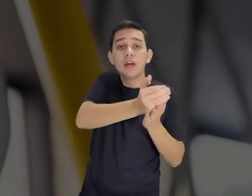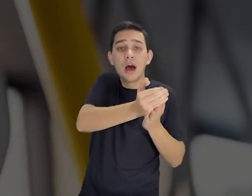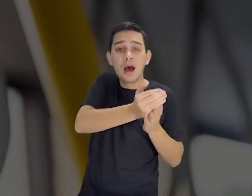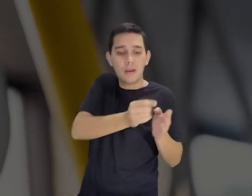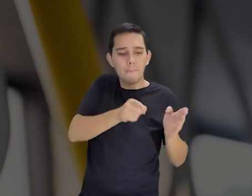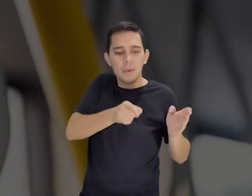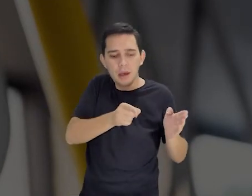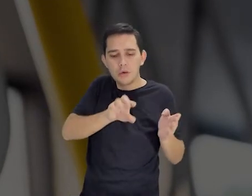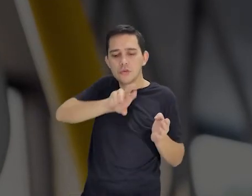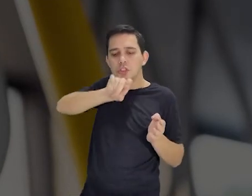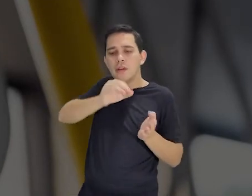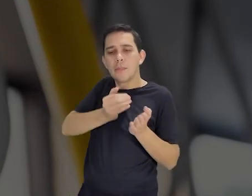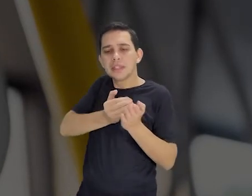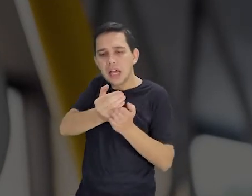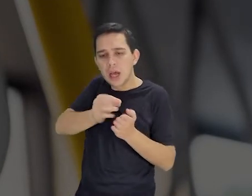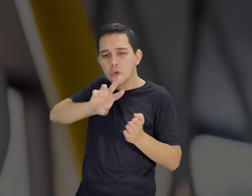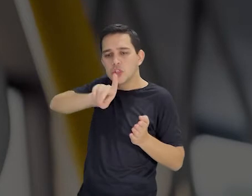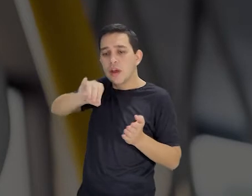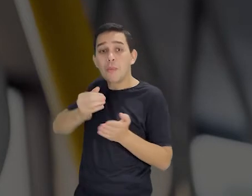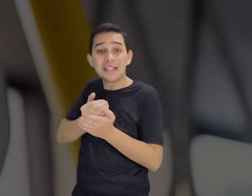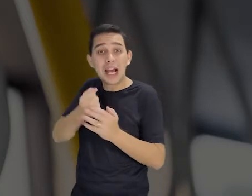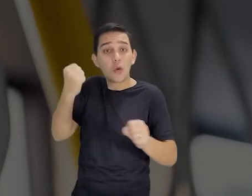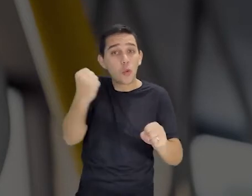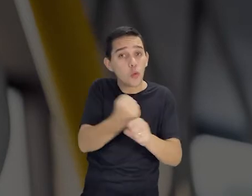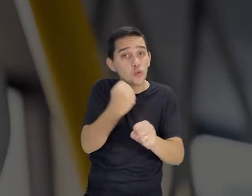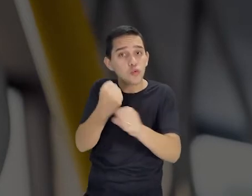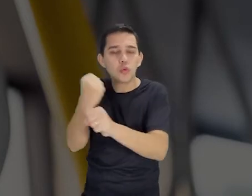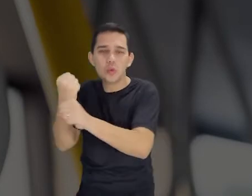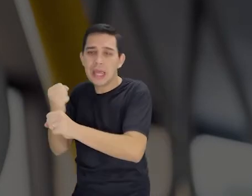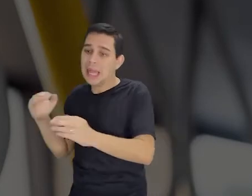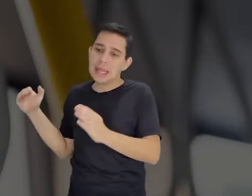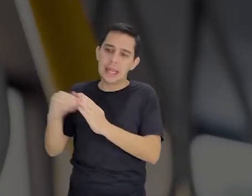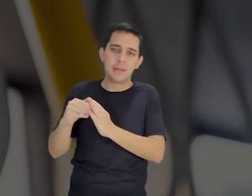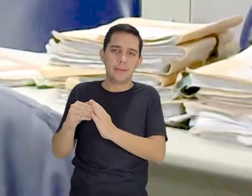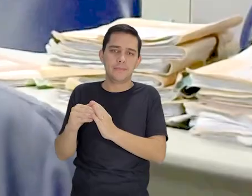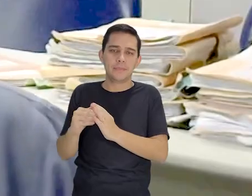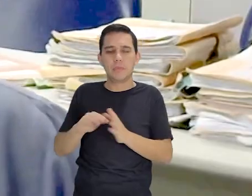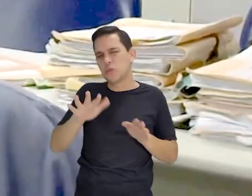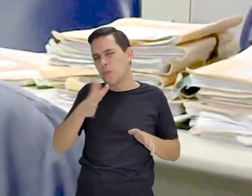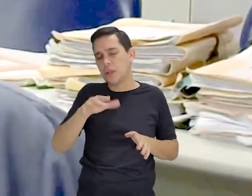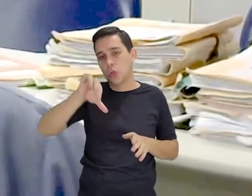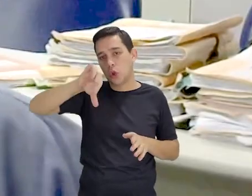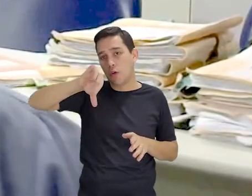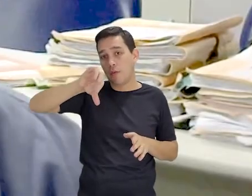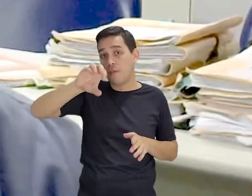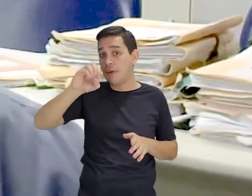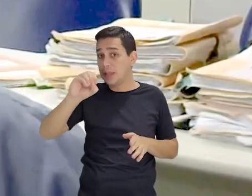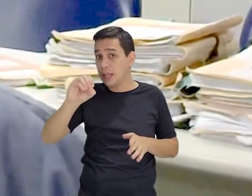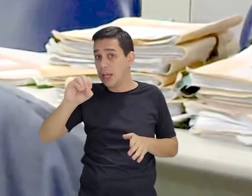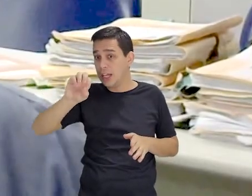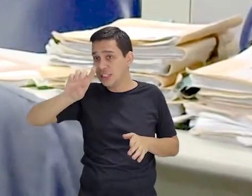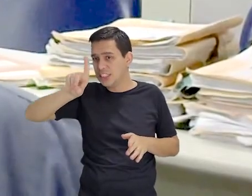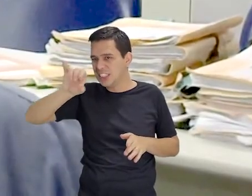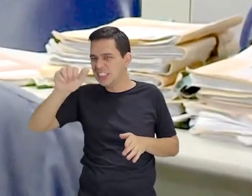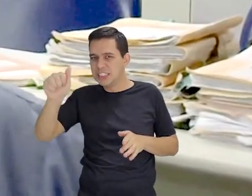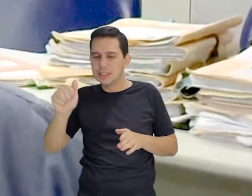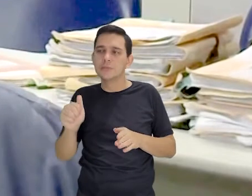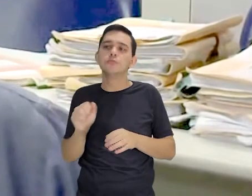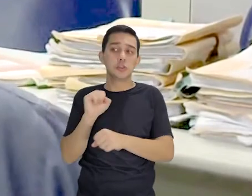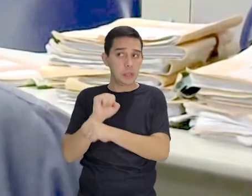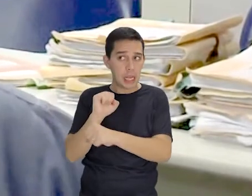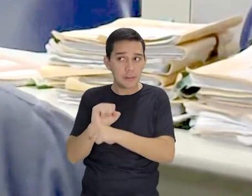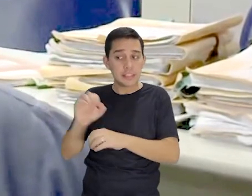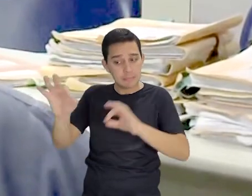90 dias, ou seja, a gente precisa dar um prazo também para a prefeitura se planejar. E esse planejamento seria justamente